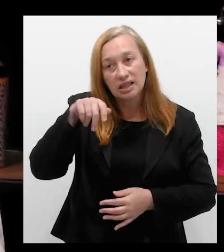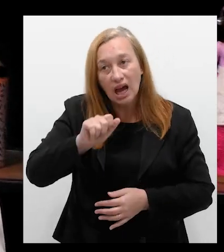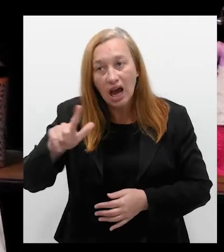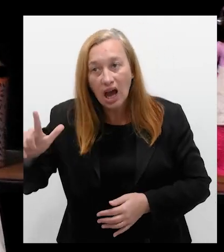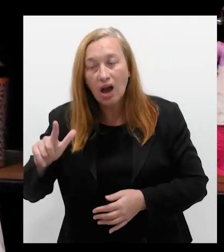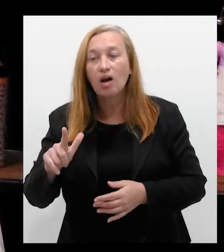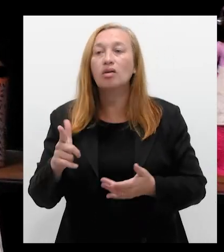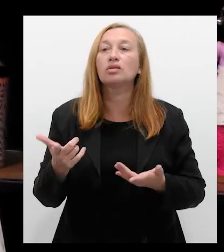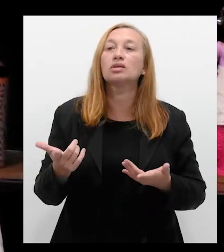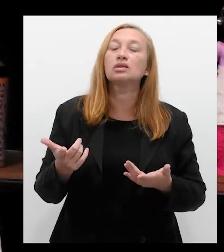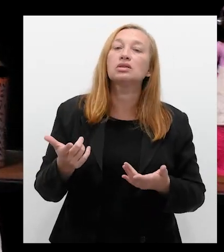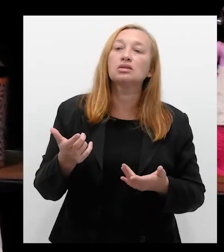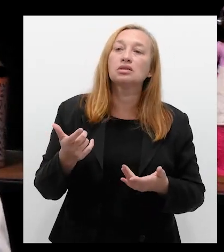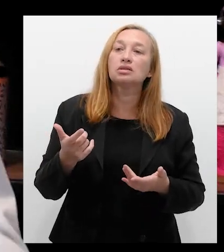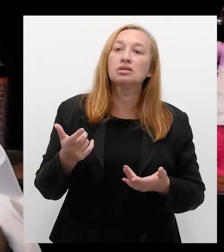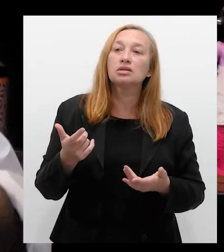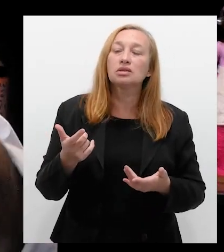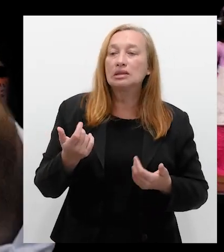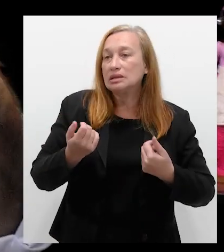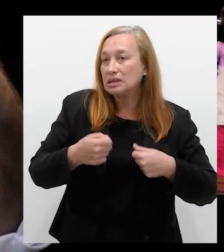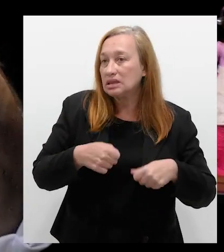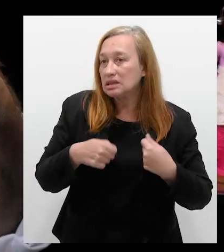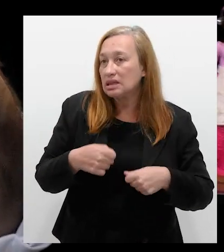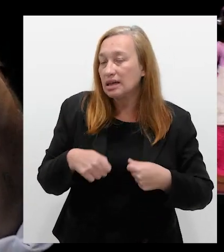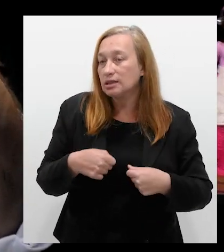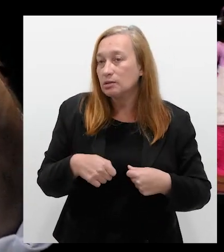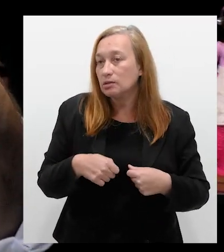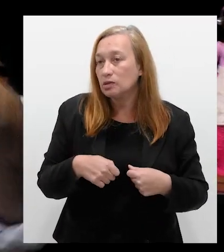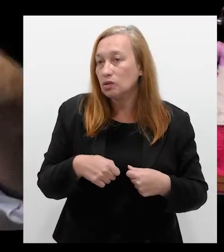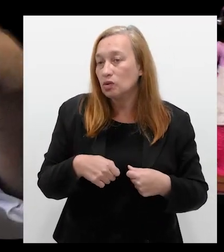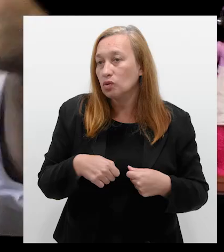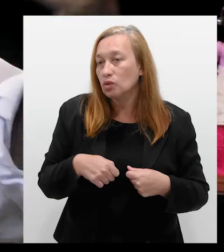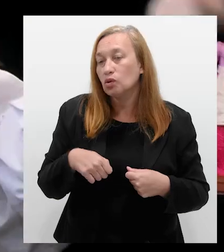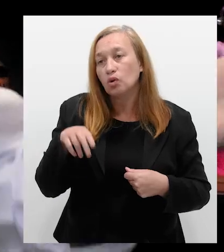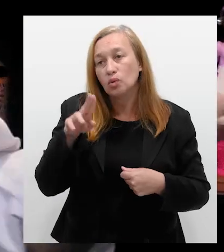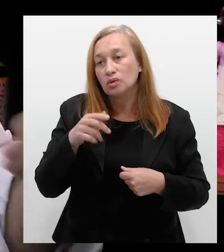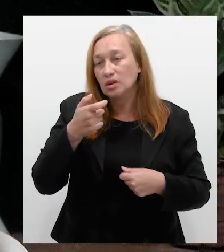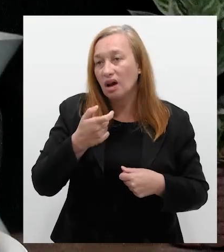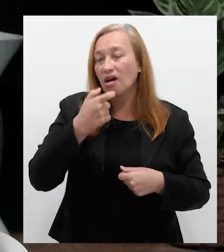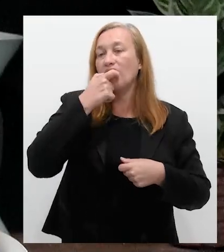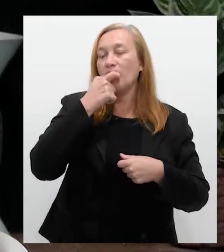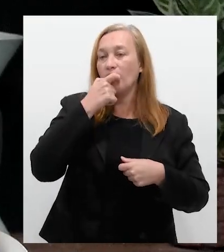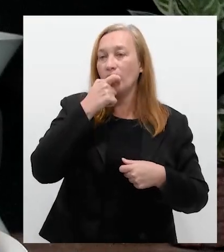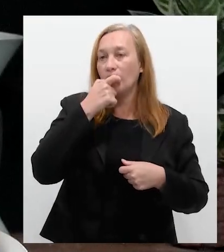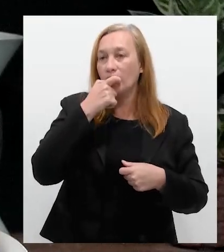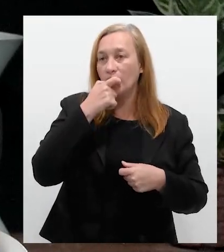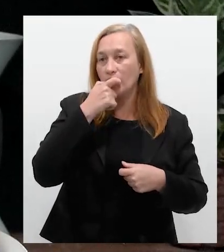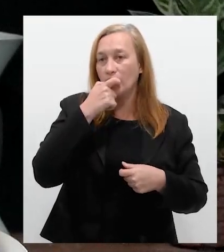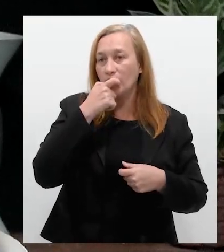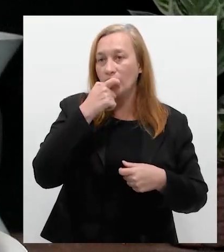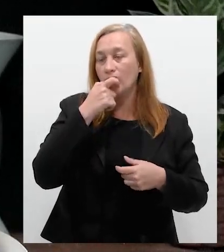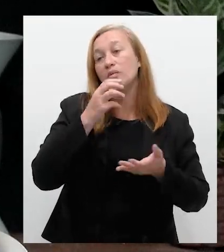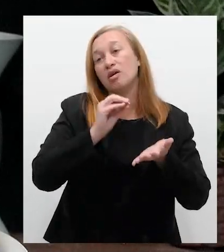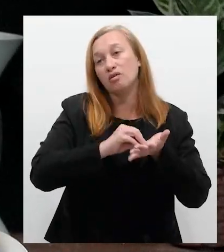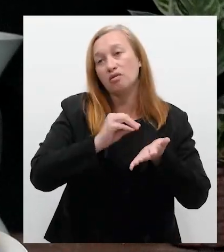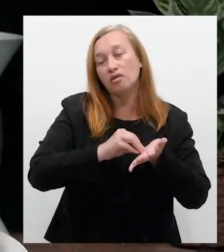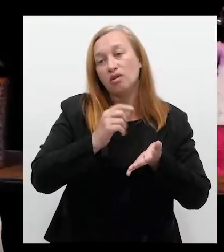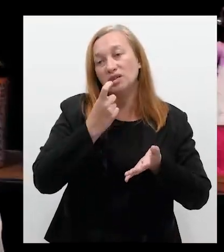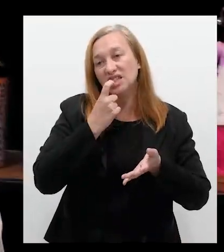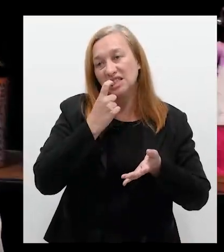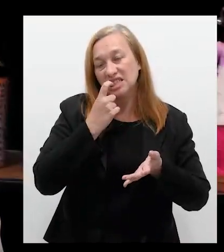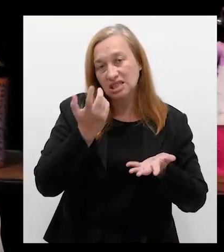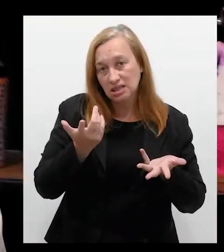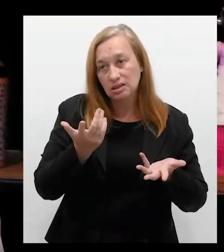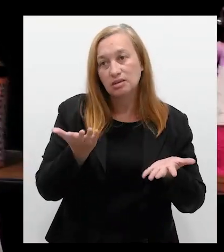Uma extração complexa, uma necessidade de utilizar prótese para poder repor ausências dentárias que